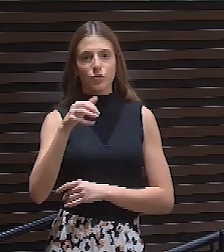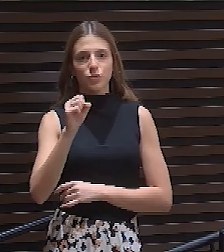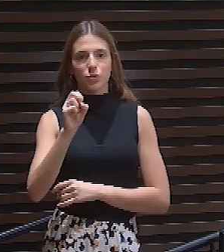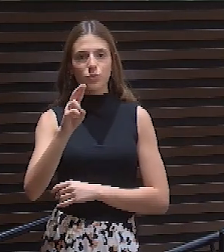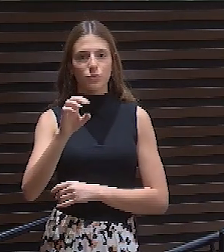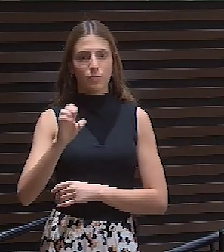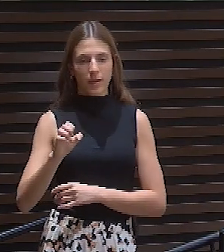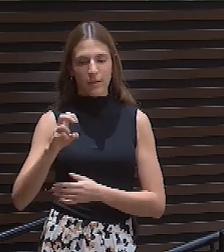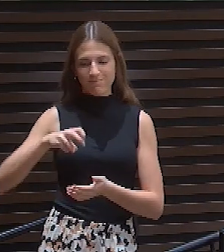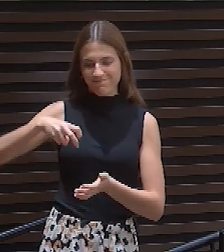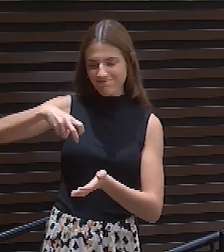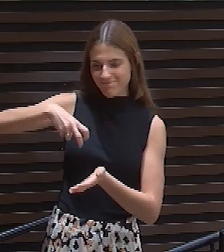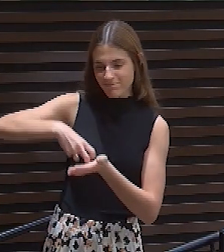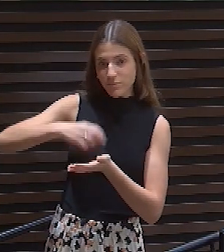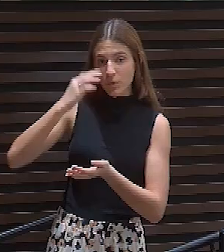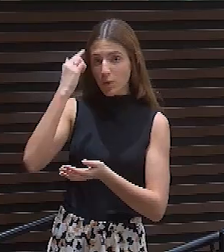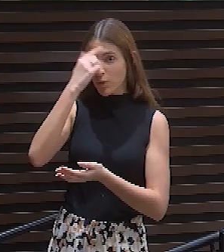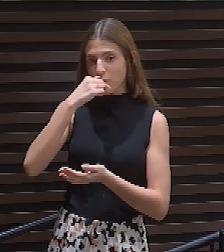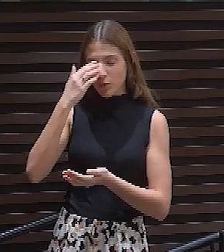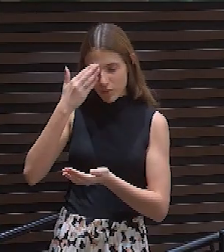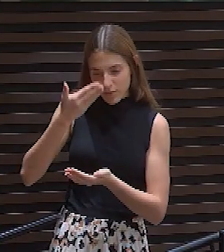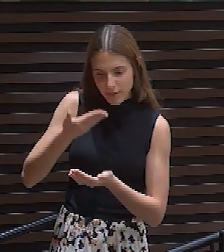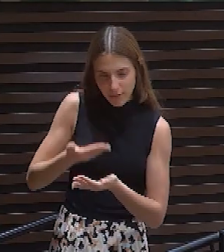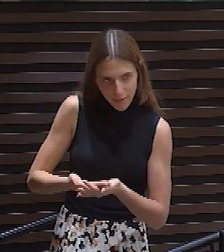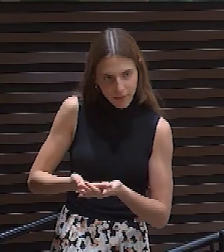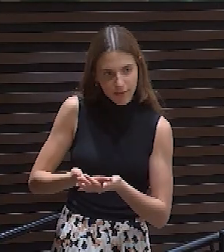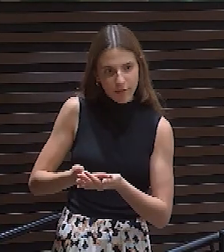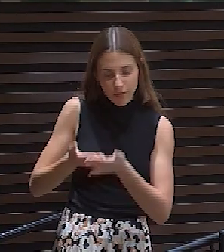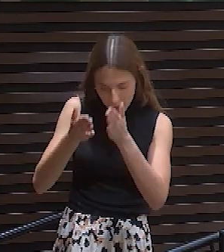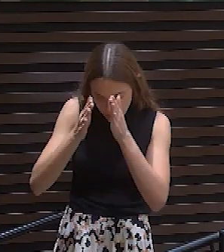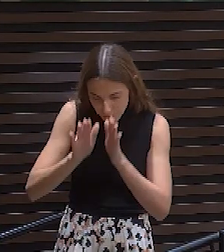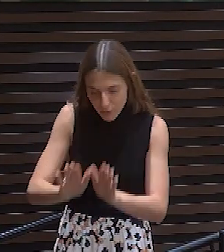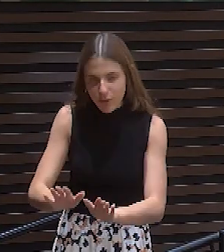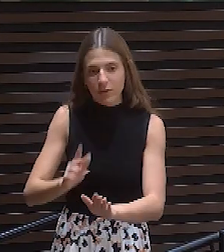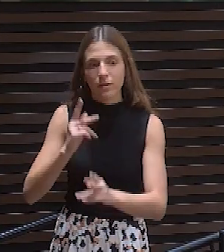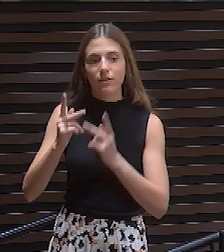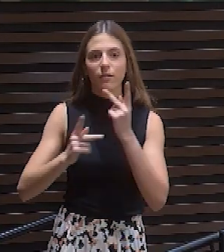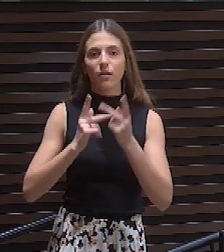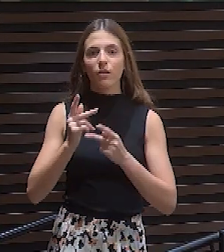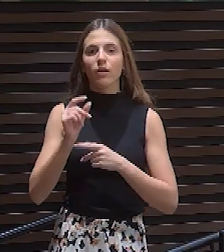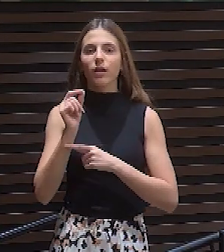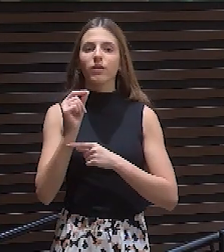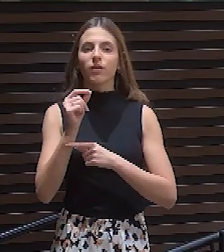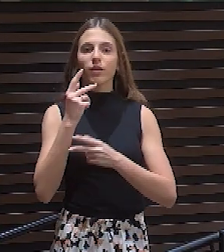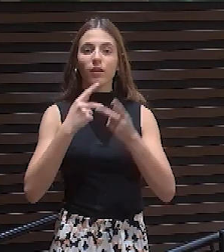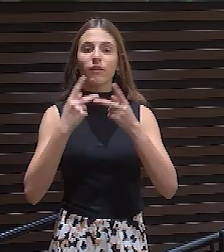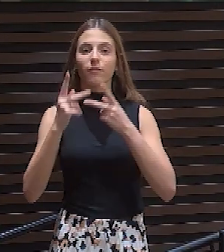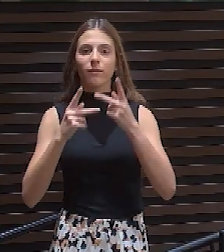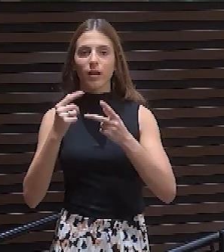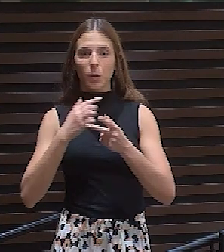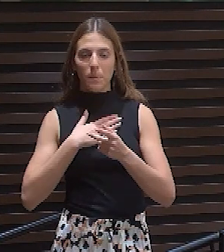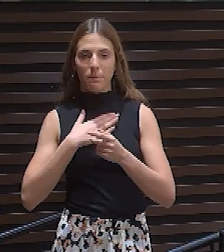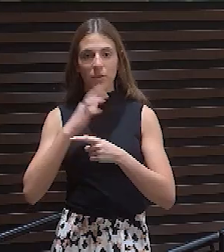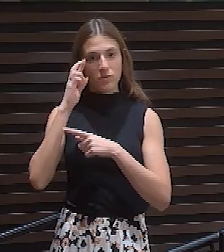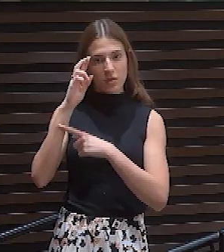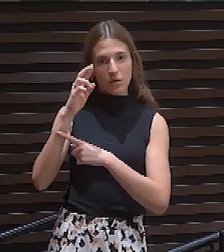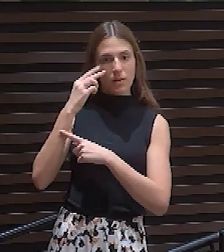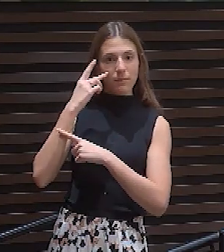na terra e o adorou e disse-lhe: Que diz meu senhor ao seu